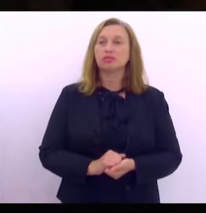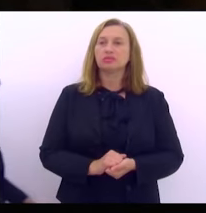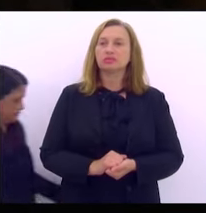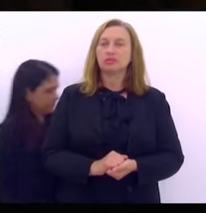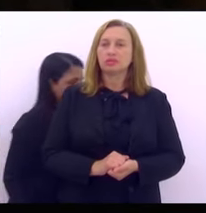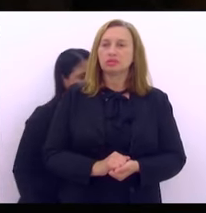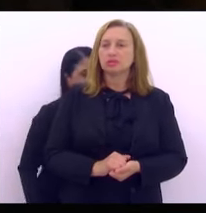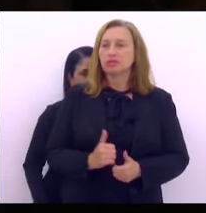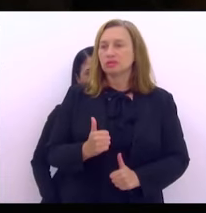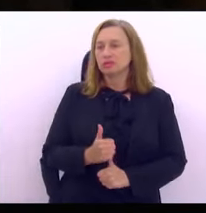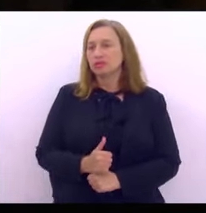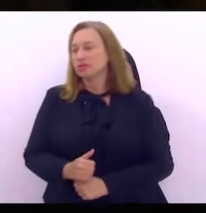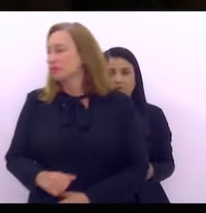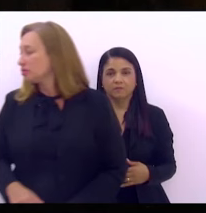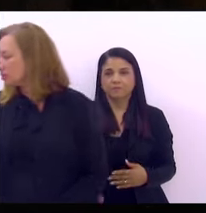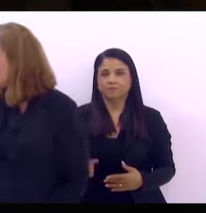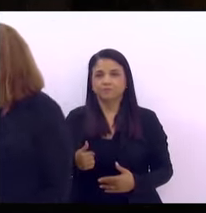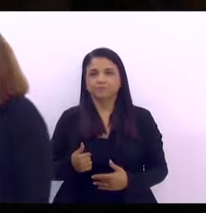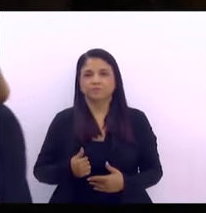o que eu estou vendo.